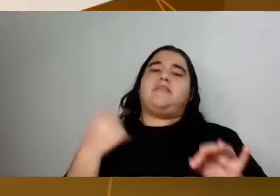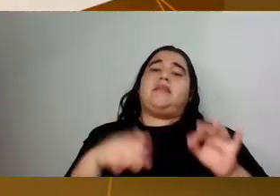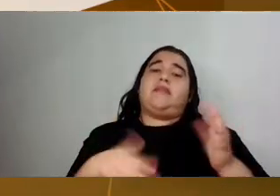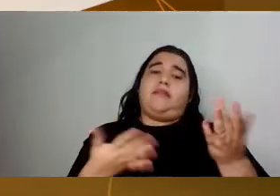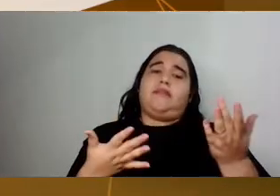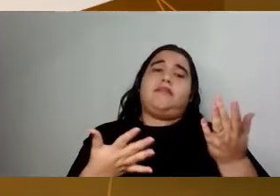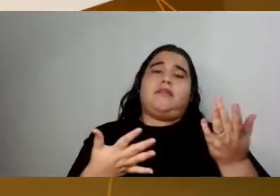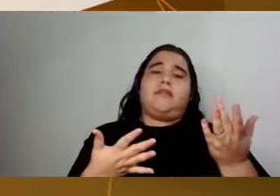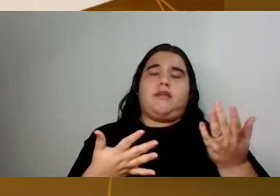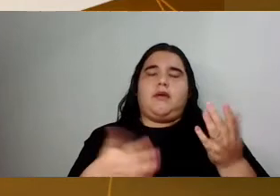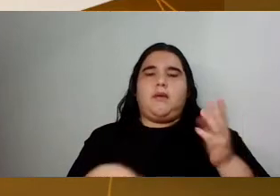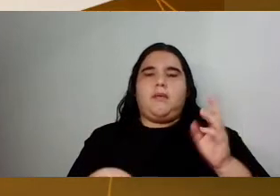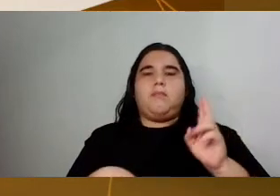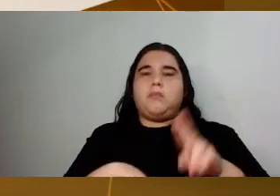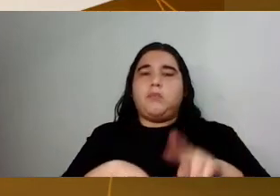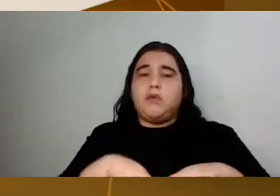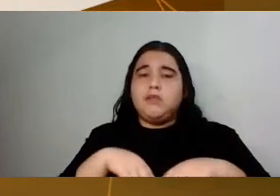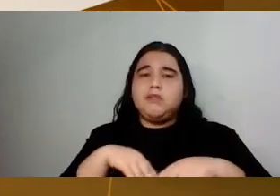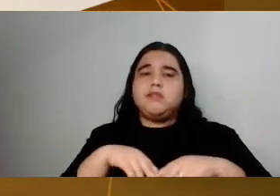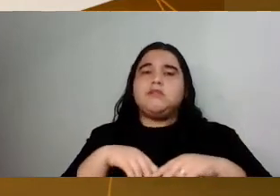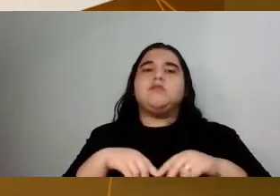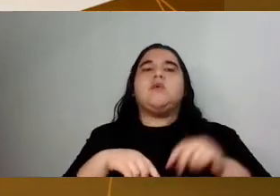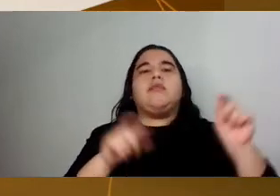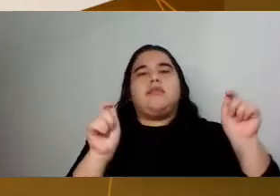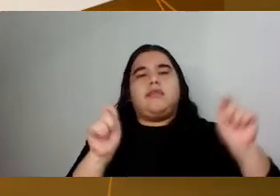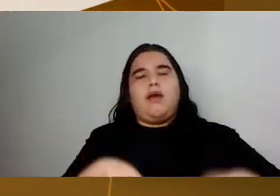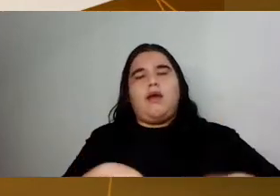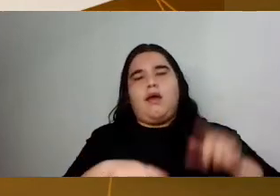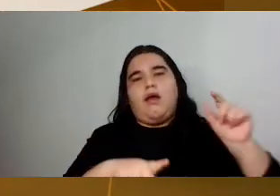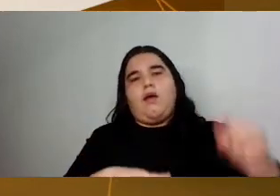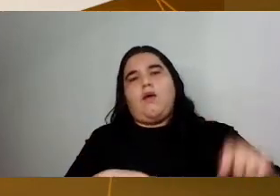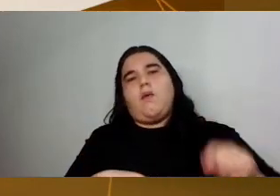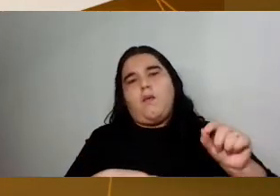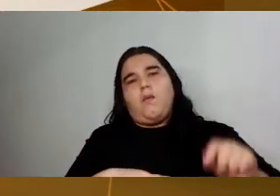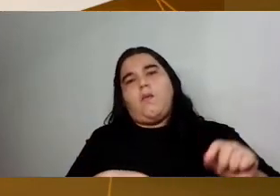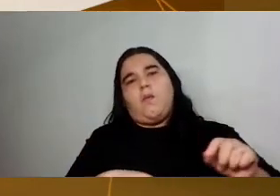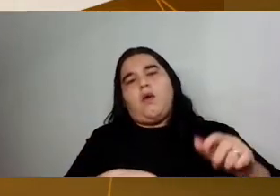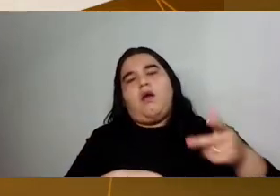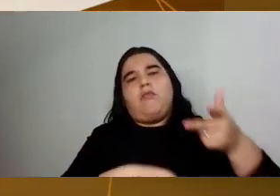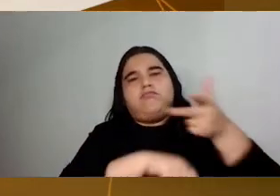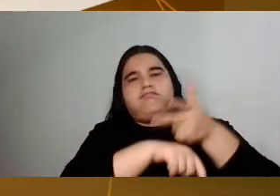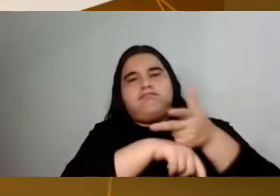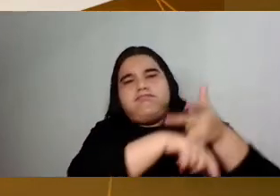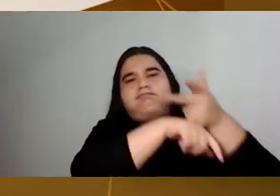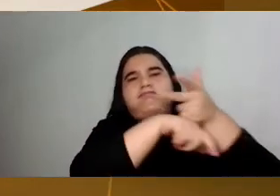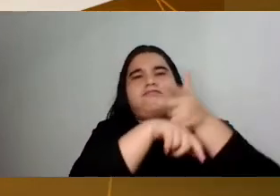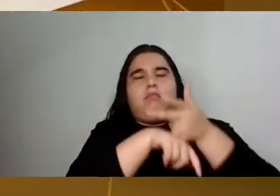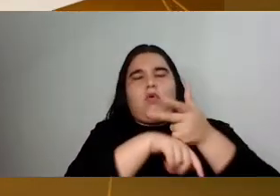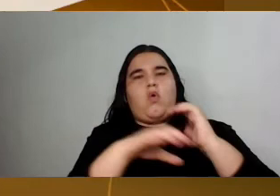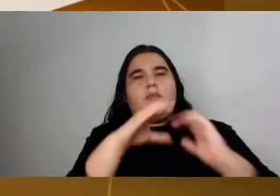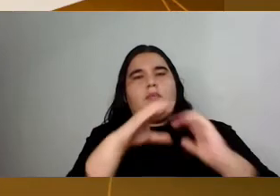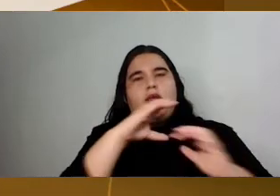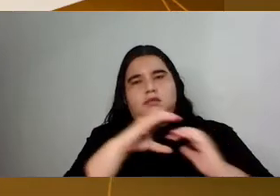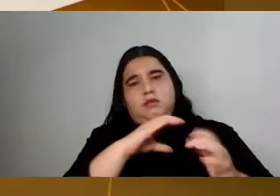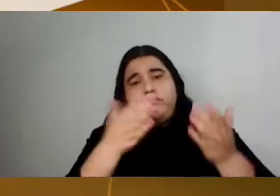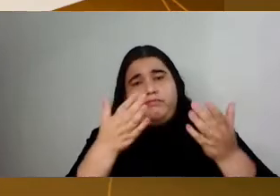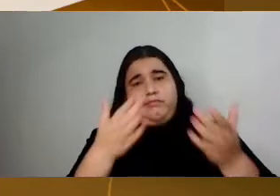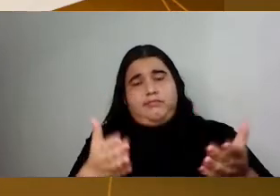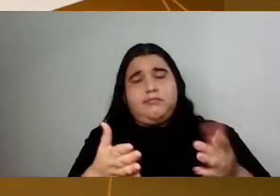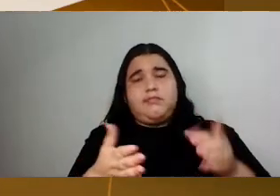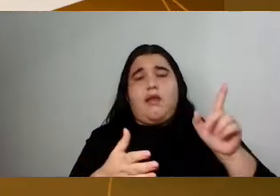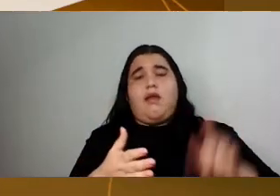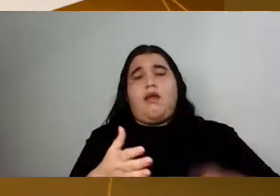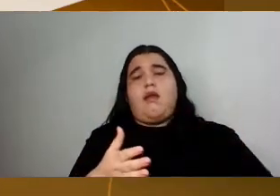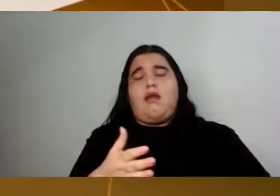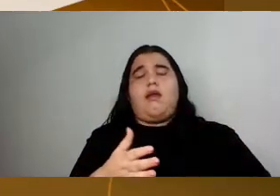ter a comunicação via satélite. Esse é um equipamento bastante robusto. Ele é um roteador que tem a